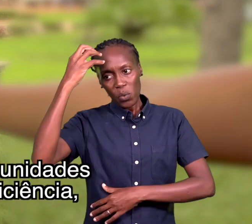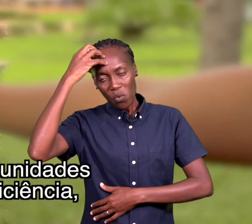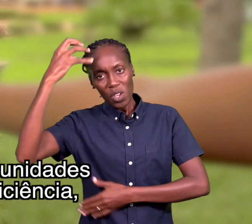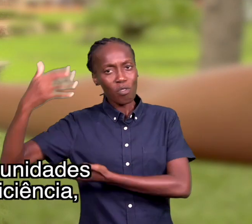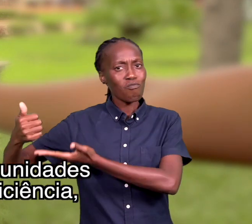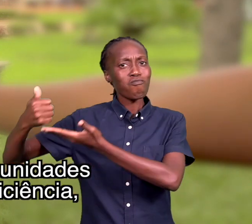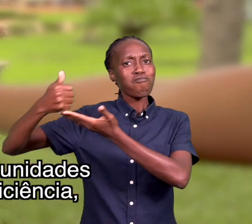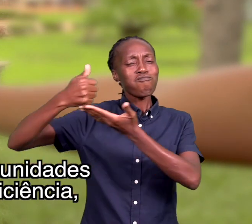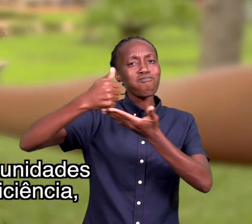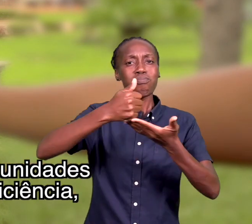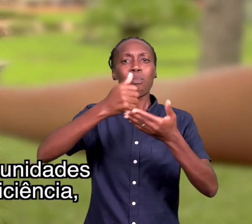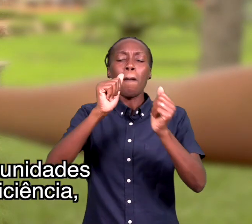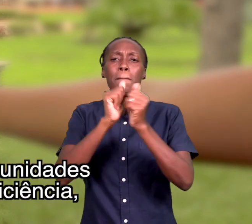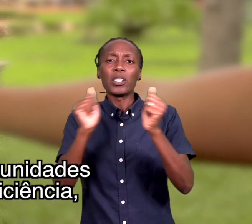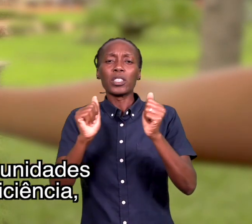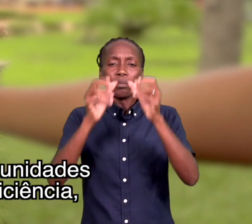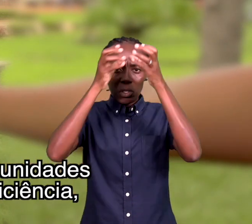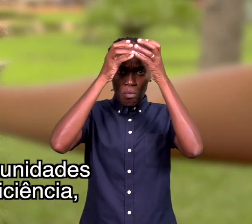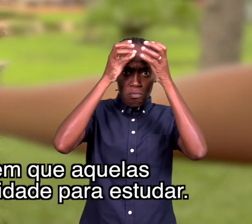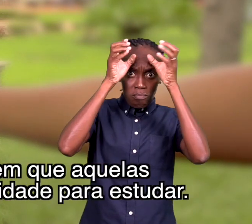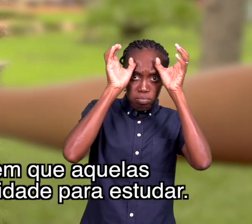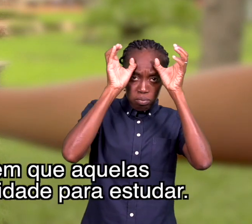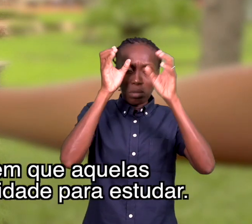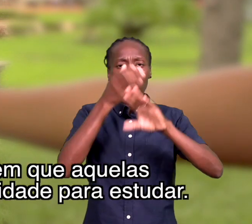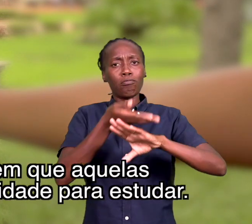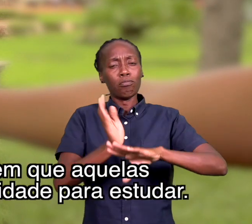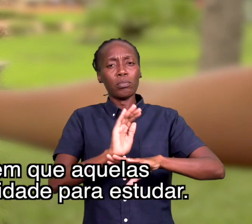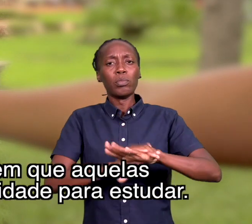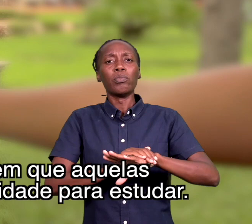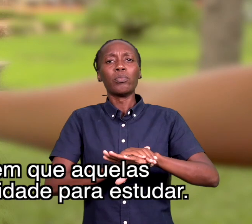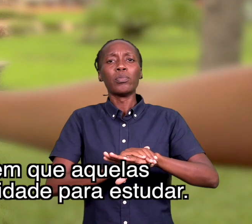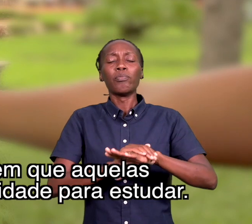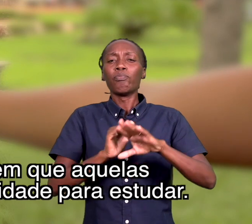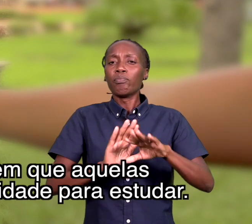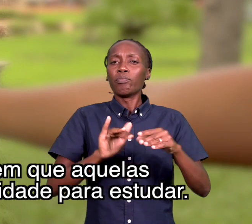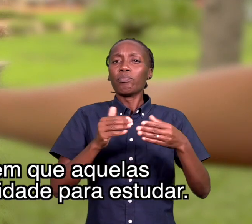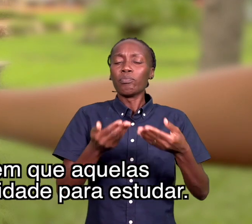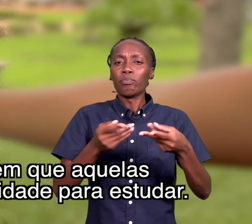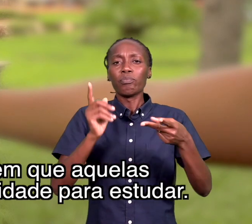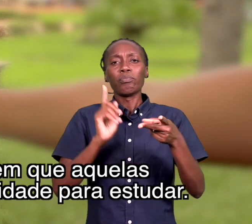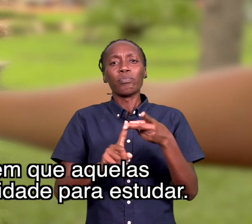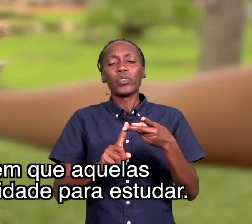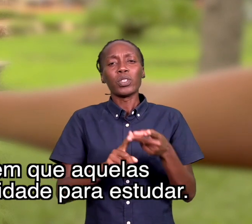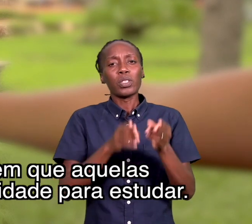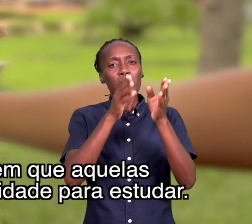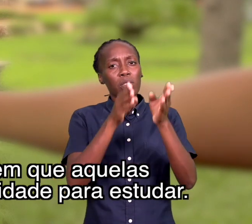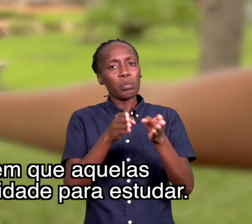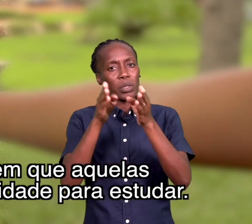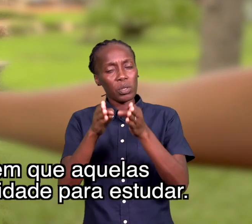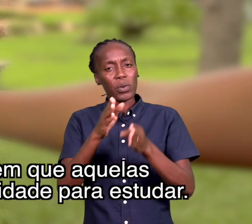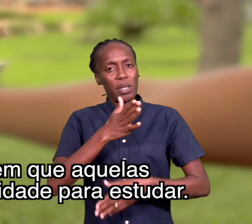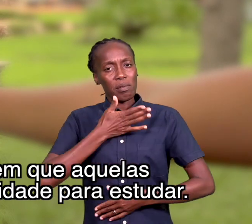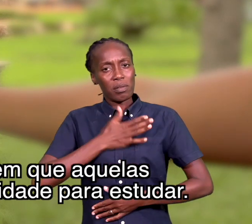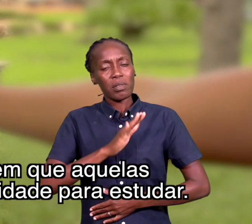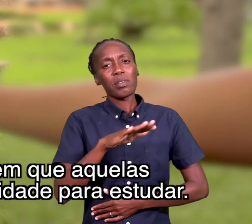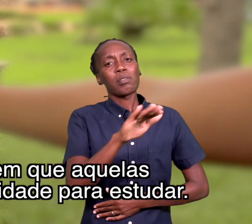informação nas comunidades, para as pessoas com deficiência, as famílias saberem, porque há famílias que não sabem que aquelas pessoas têm